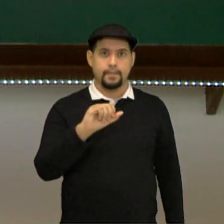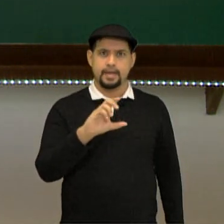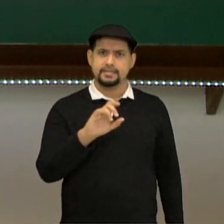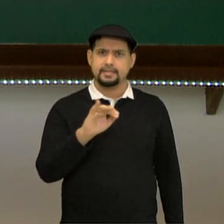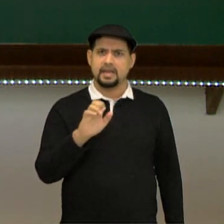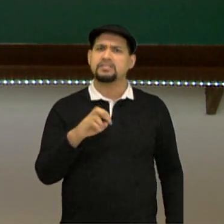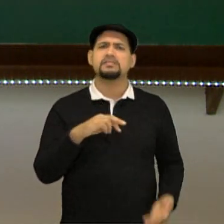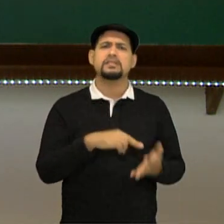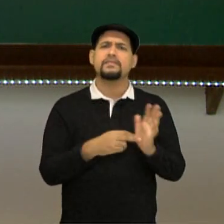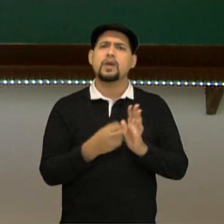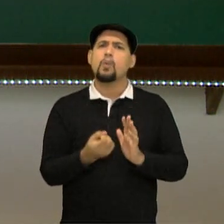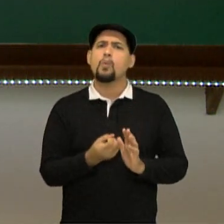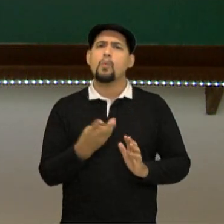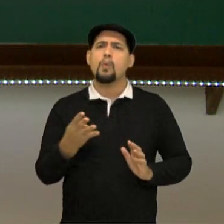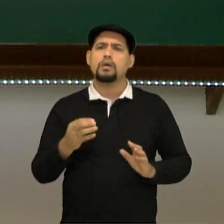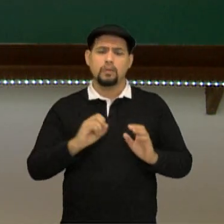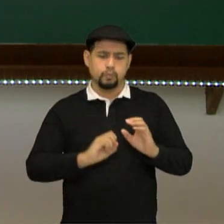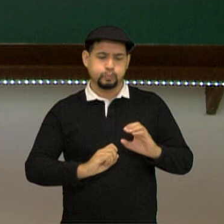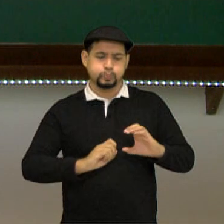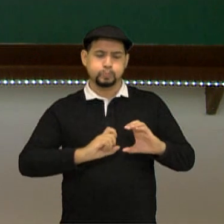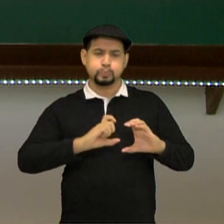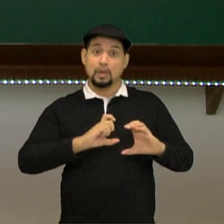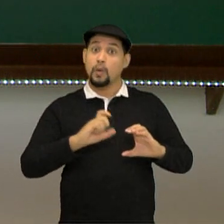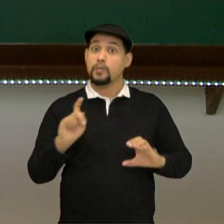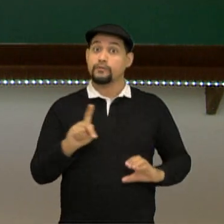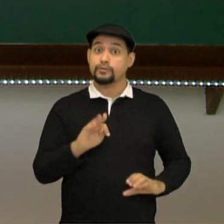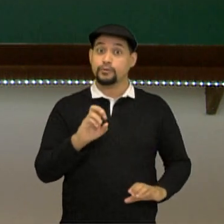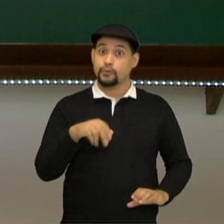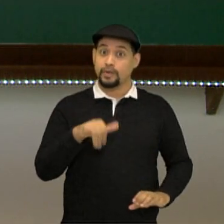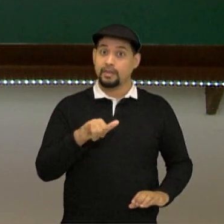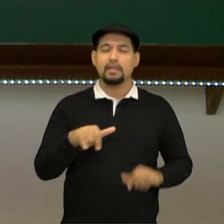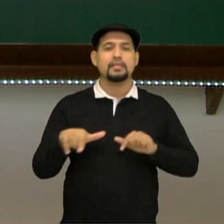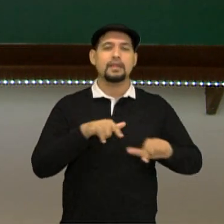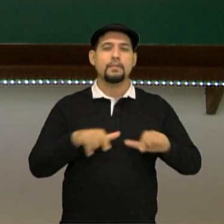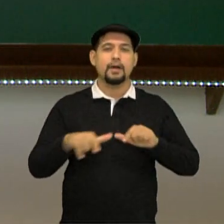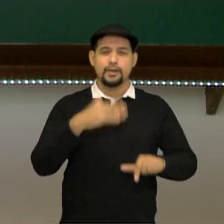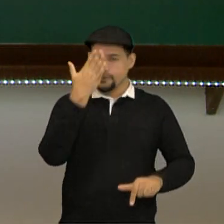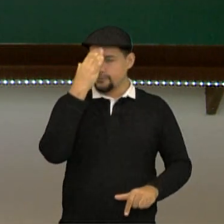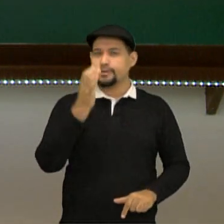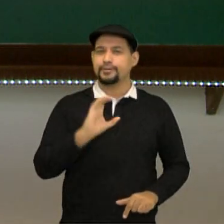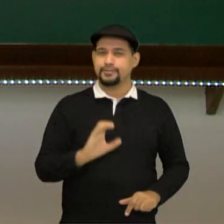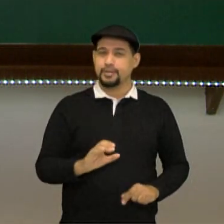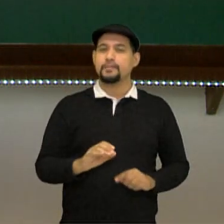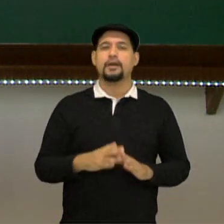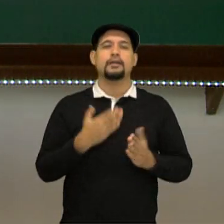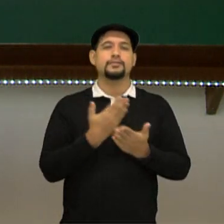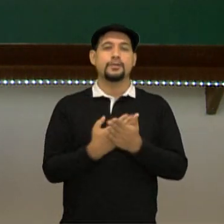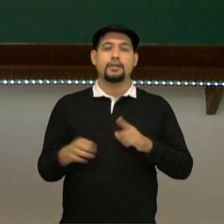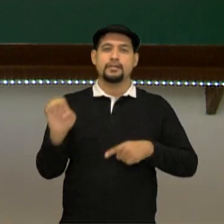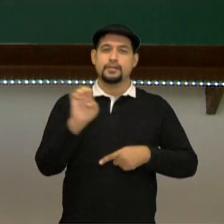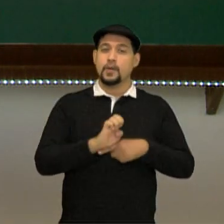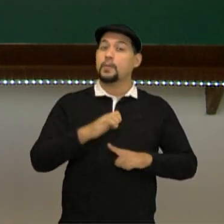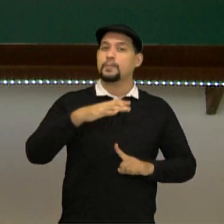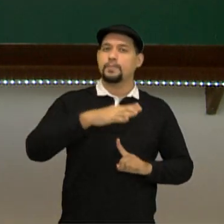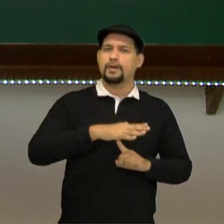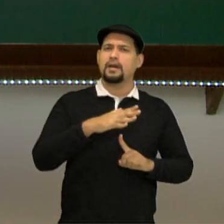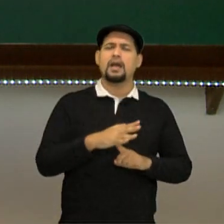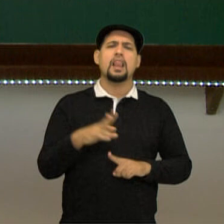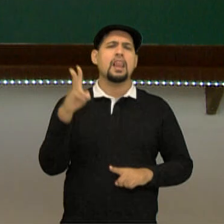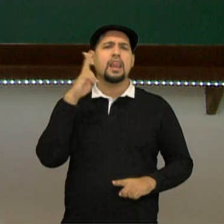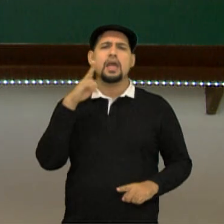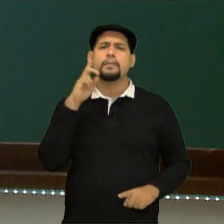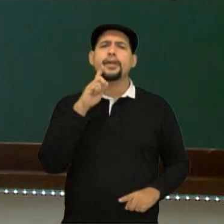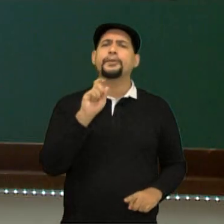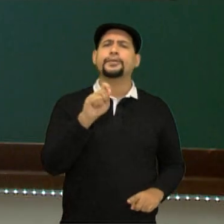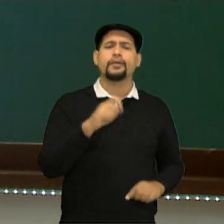gente. Eu sou o professor Tony, trabalho aqui em Curitiba, no Colégio Estadual do Paraná. Então vamos relembrar o que que a gente